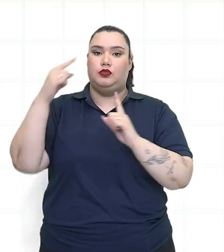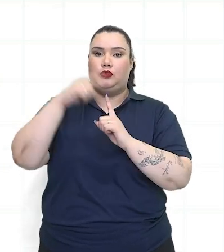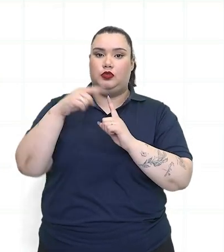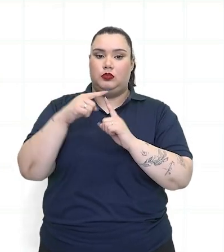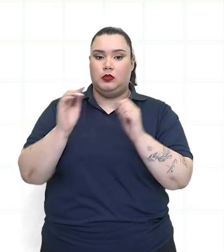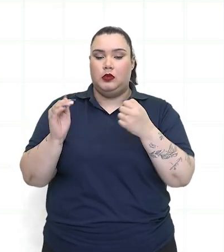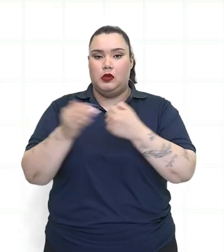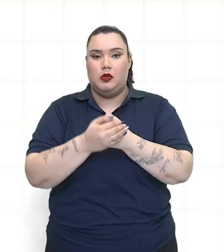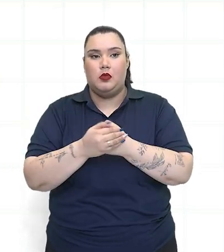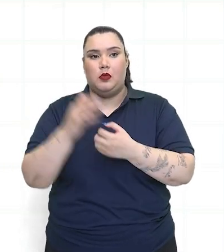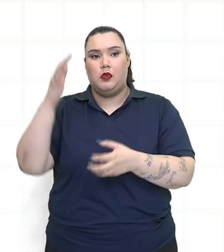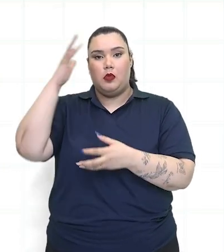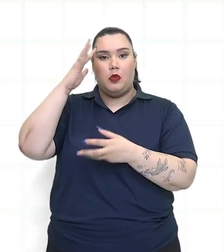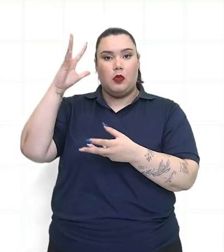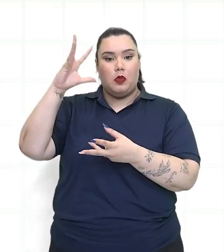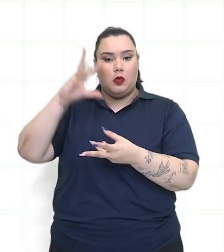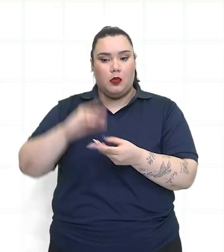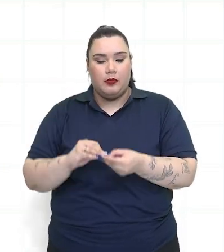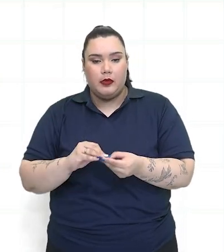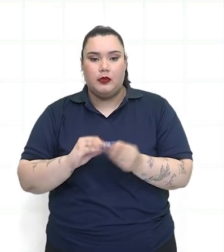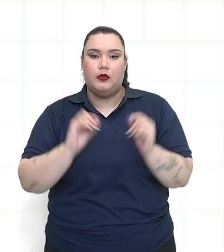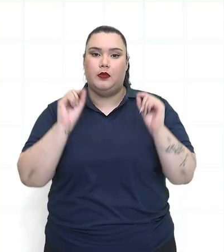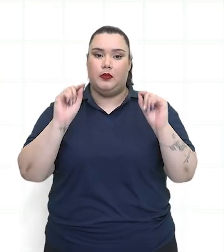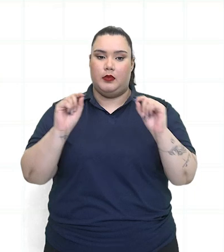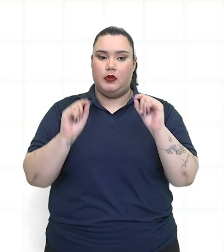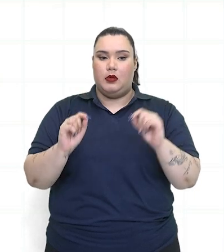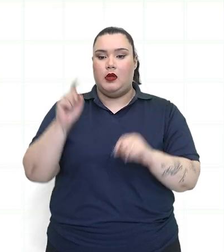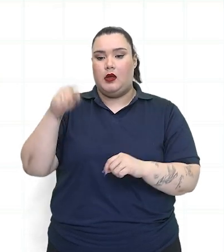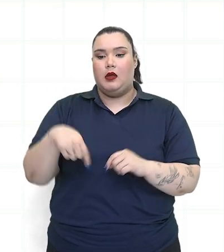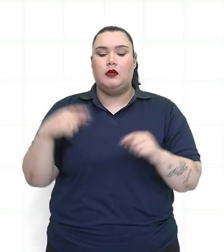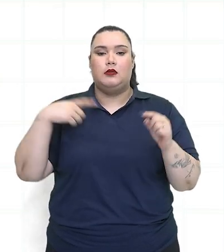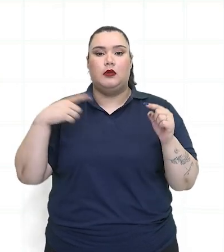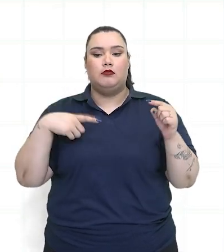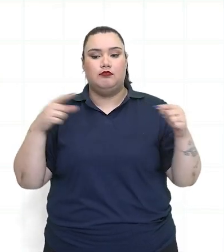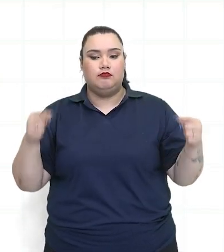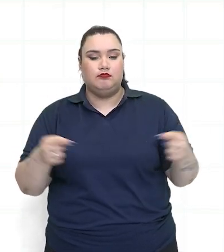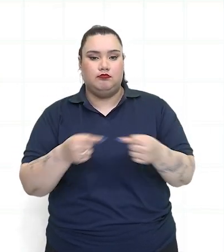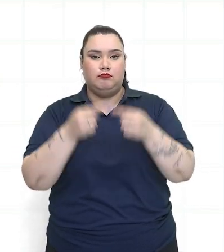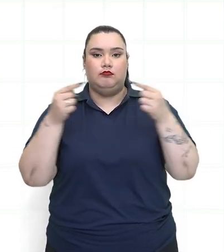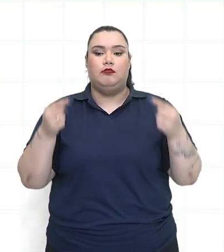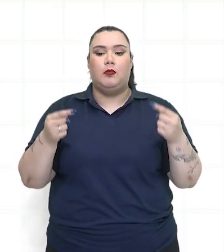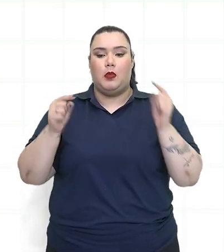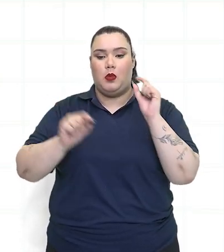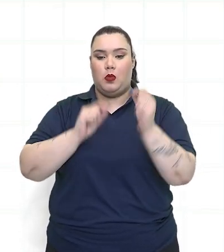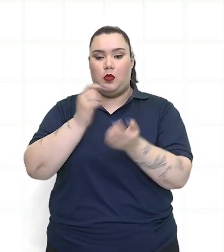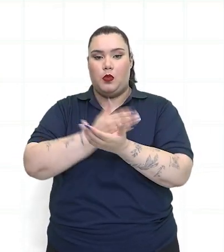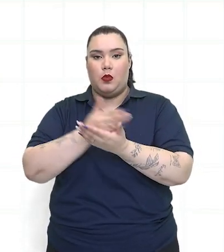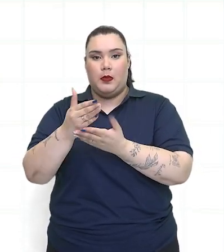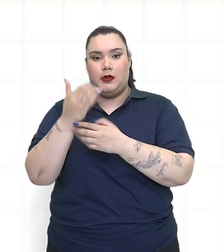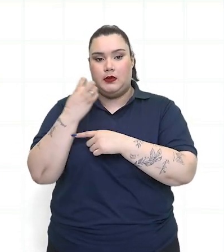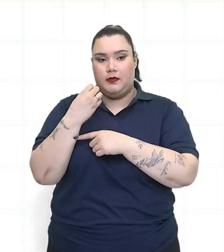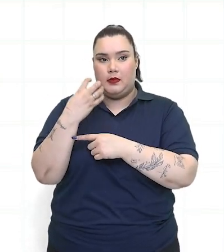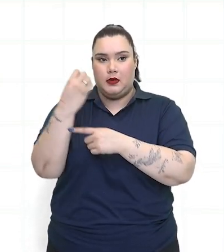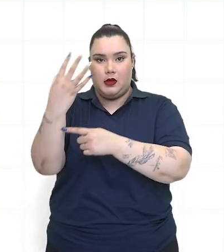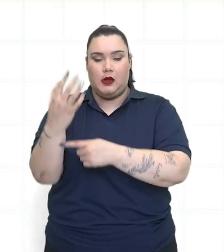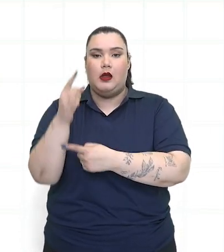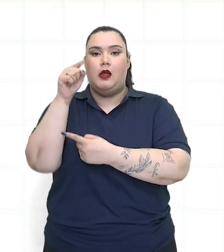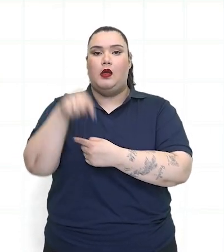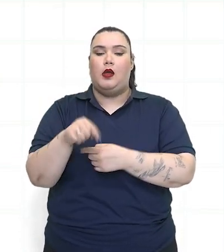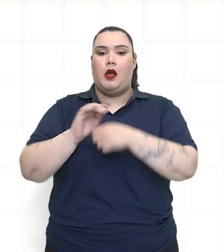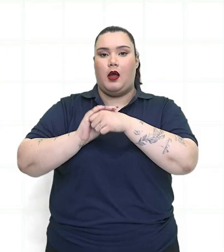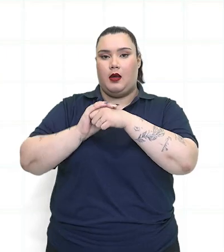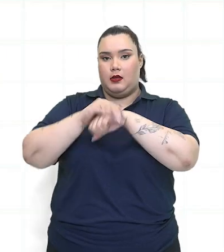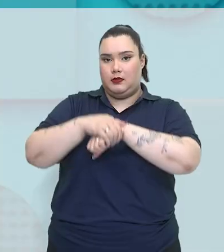eu concluo, eu deduzo que isso vai se dar exatamente, o início da viagem vai se dar exatamente